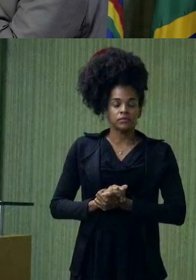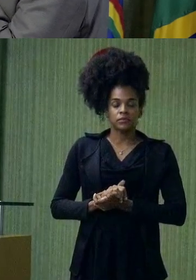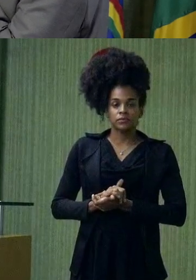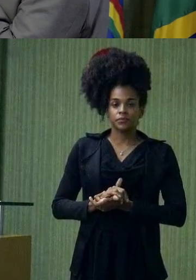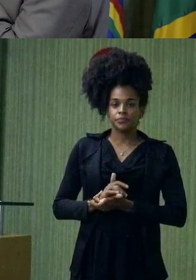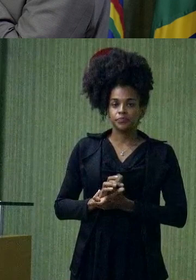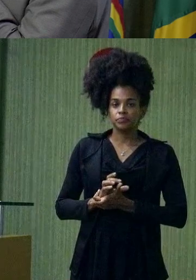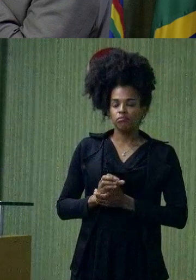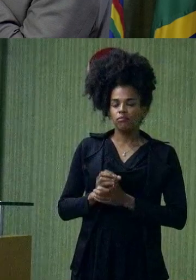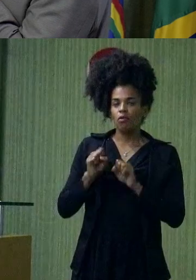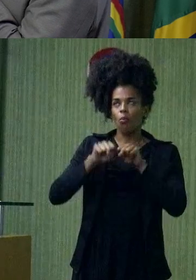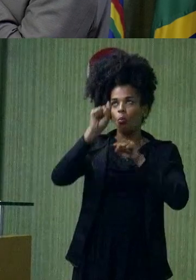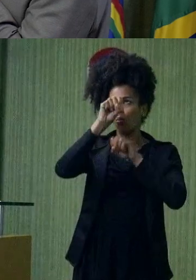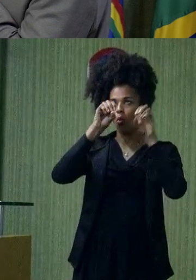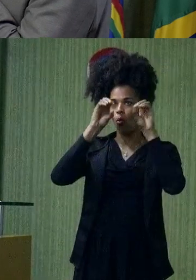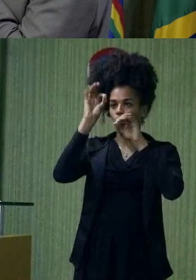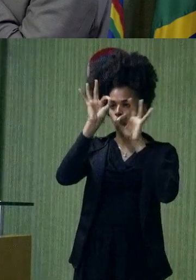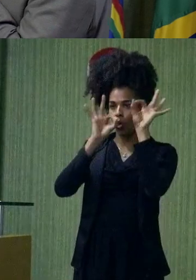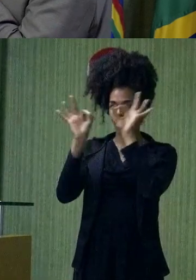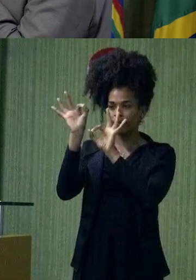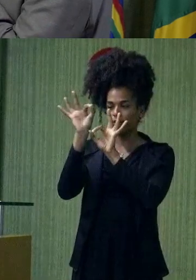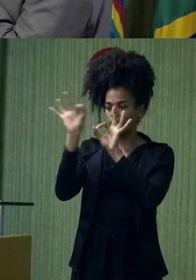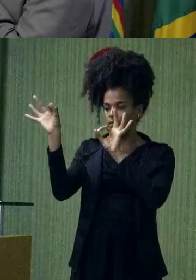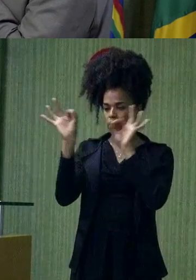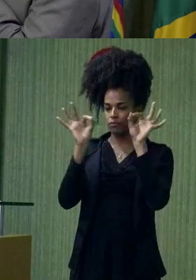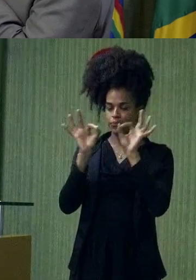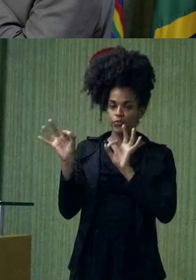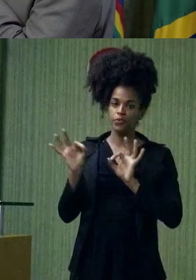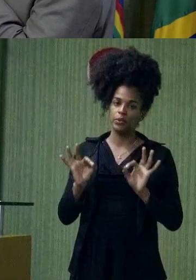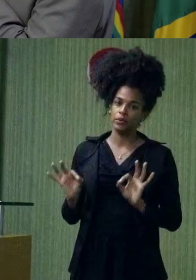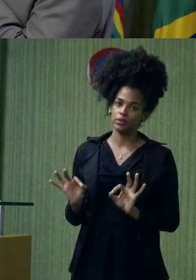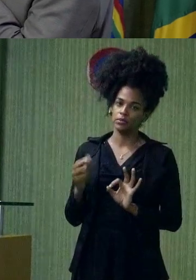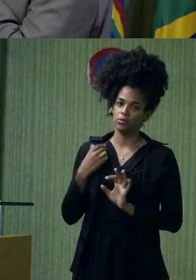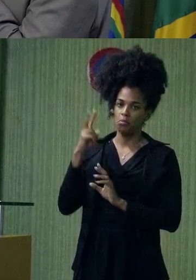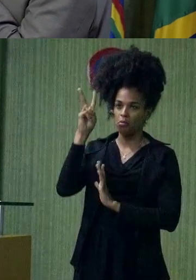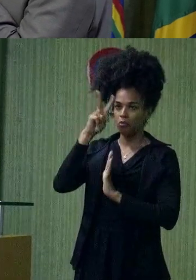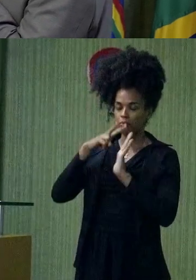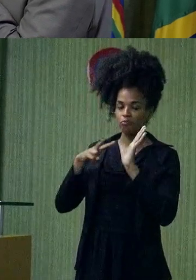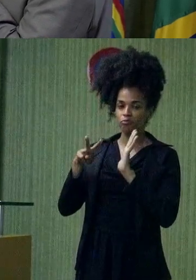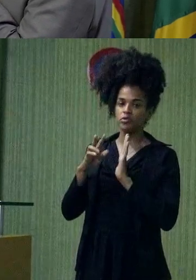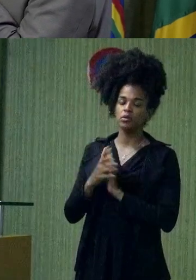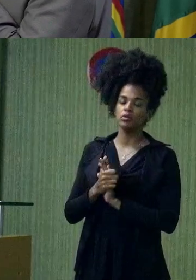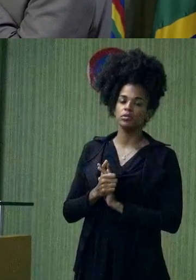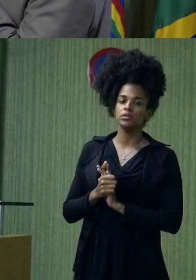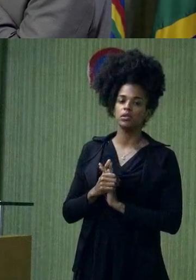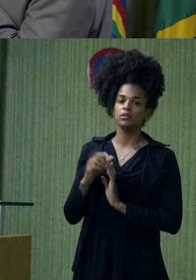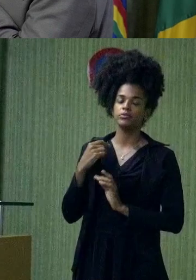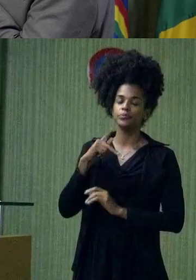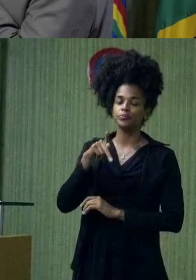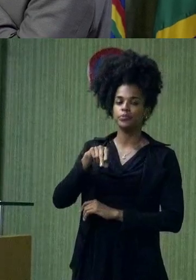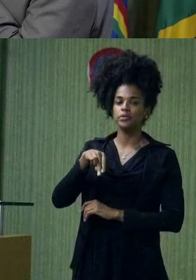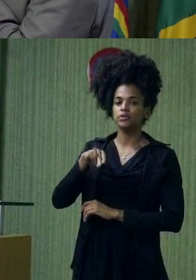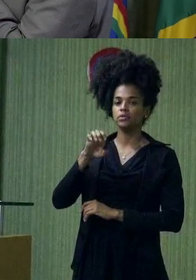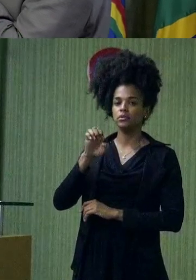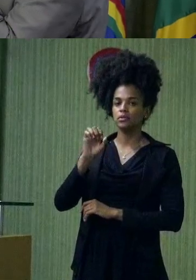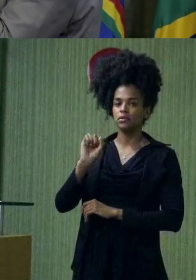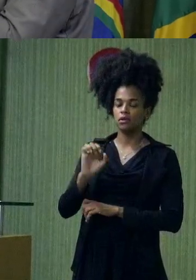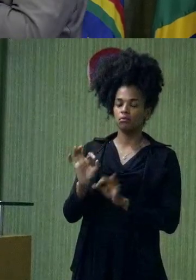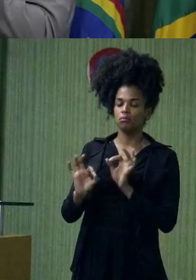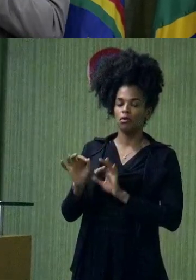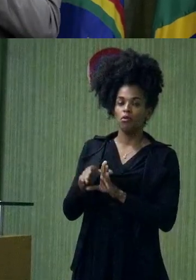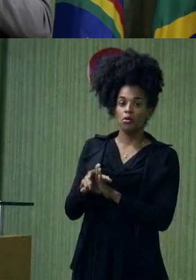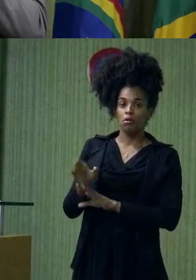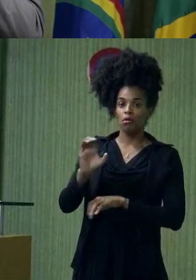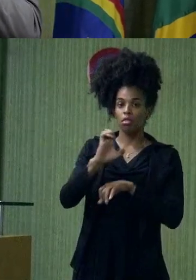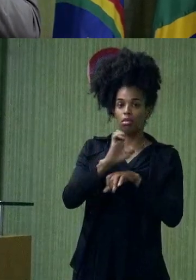um organograma só pra gente ver né que o pne vai gerar também os planos Estadual distrital e municipal E aí vem